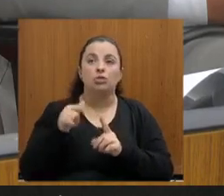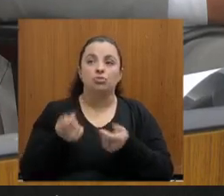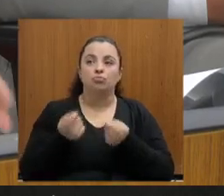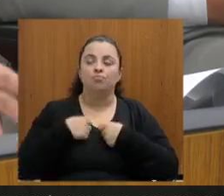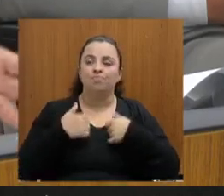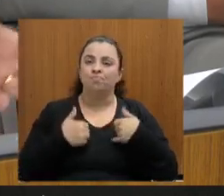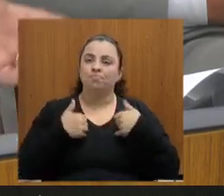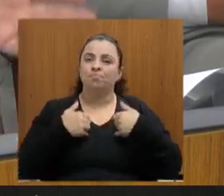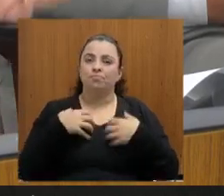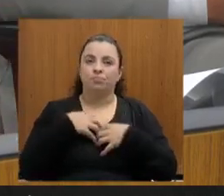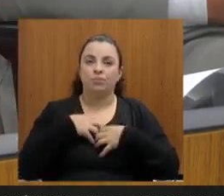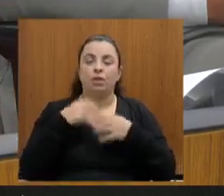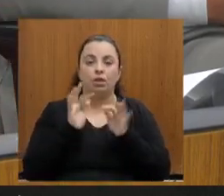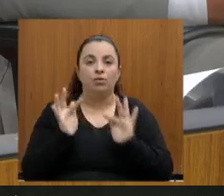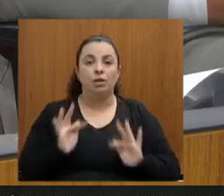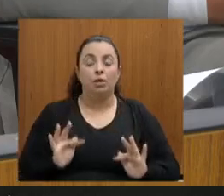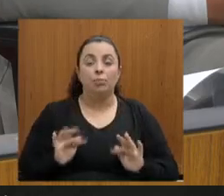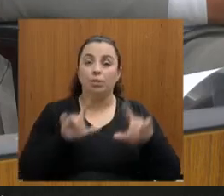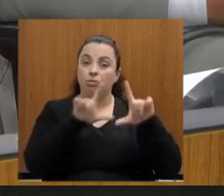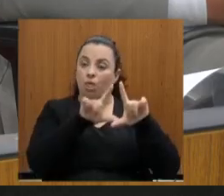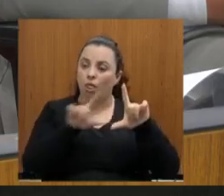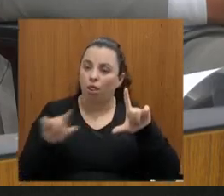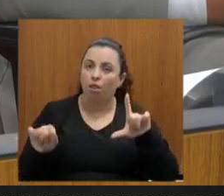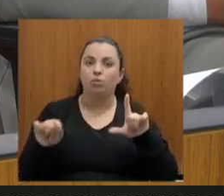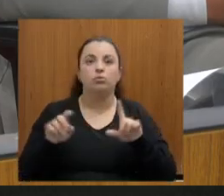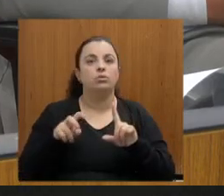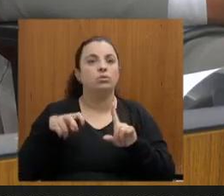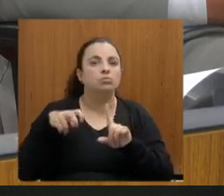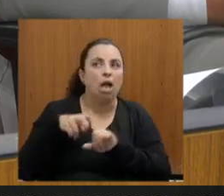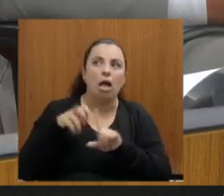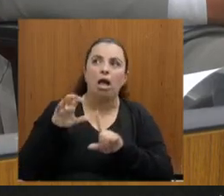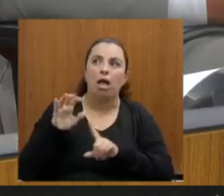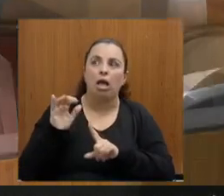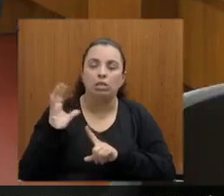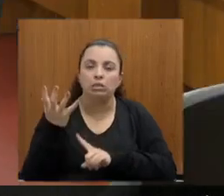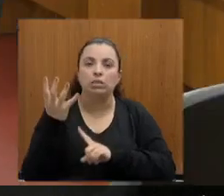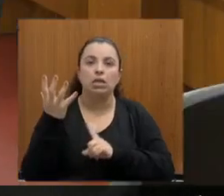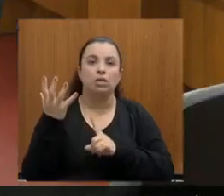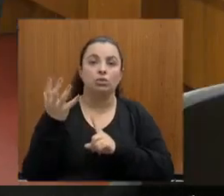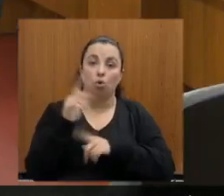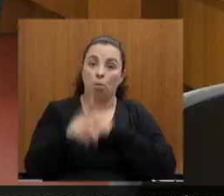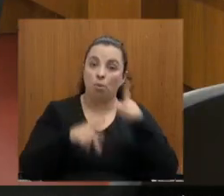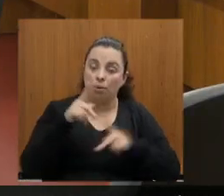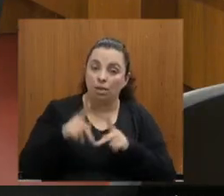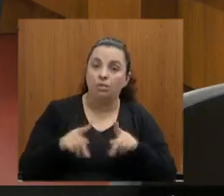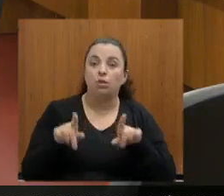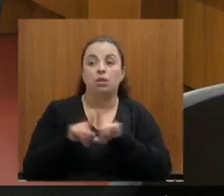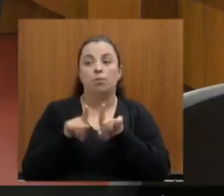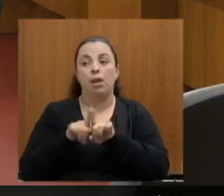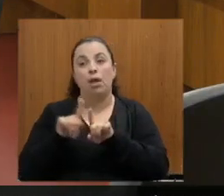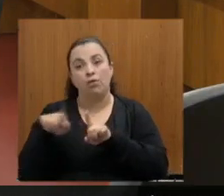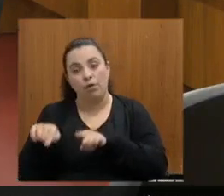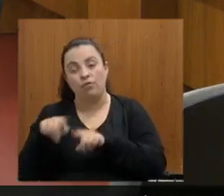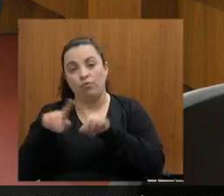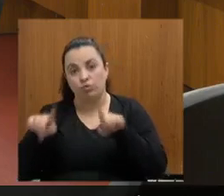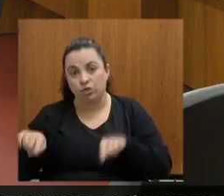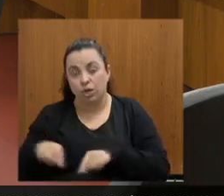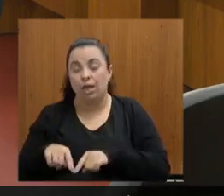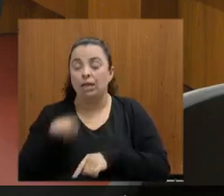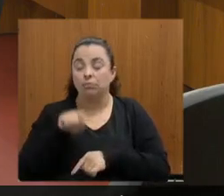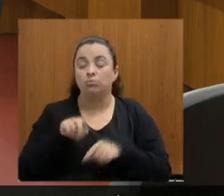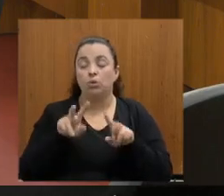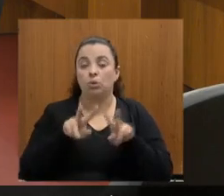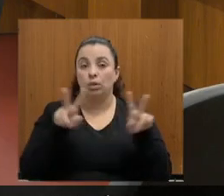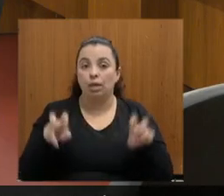diminuir os acidentes com a população diminuir os acidentes com os colaboradores é um tema que o